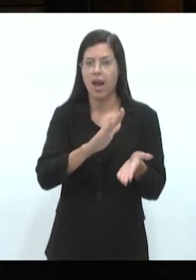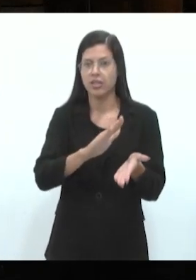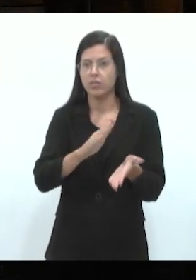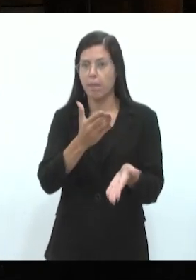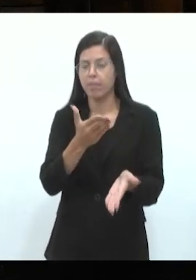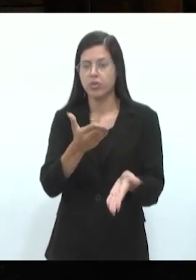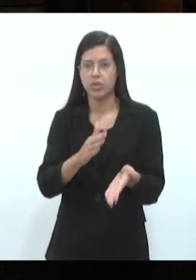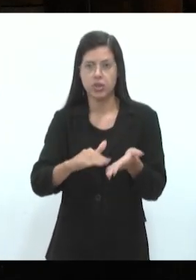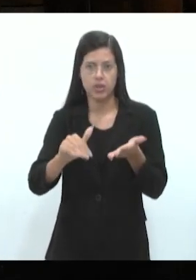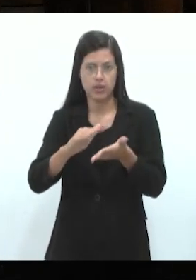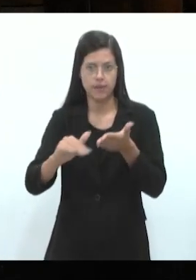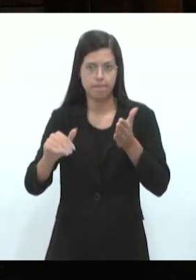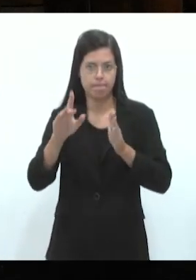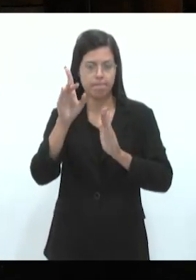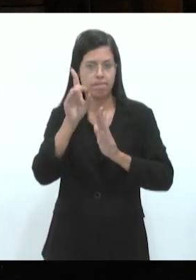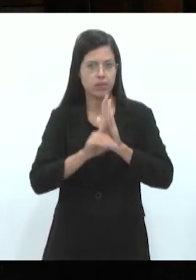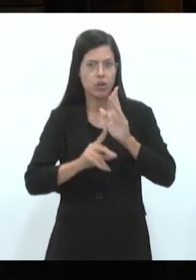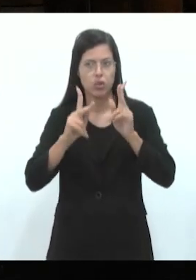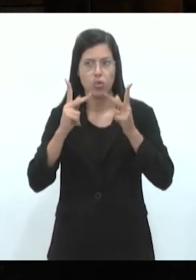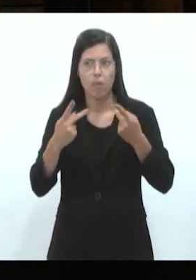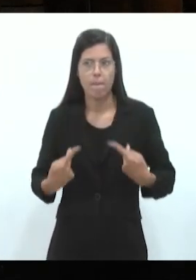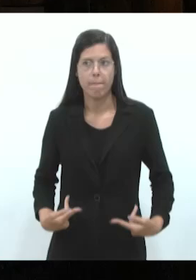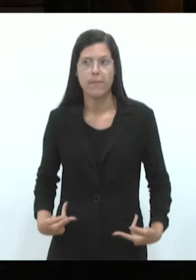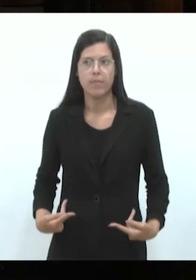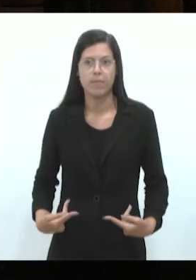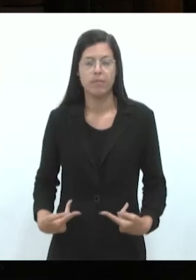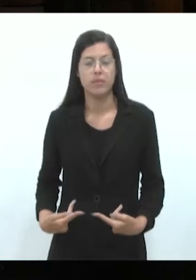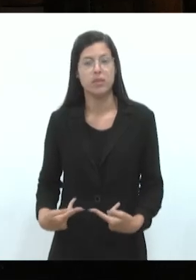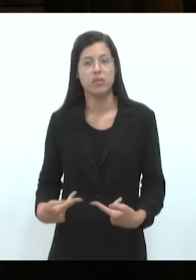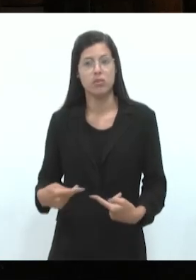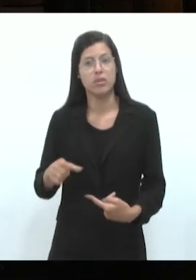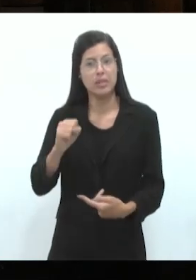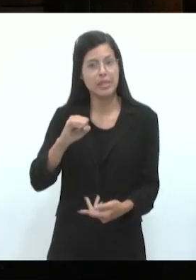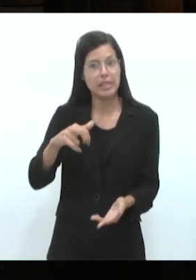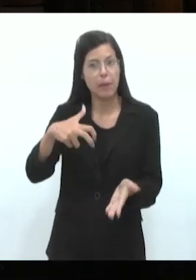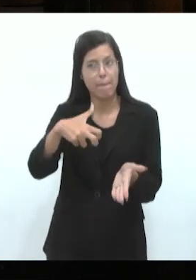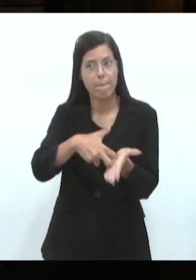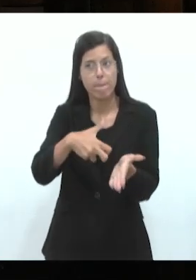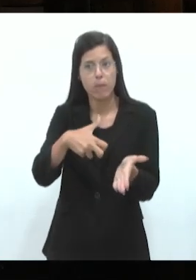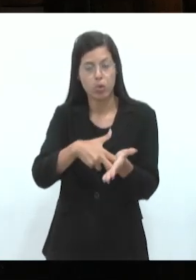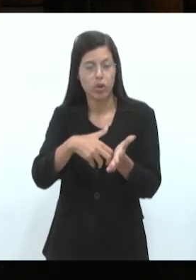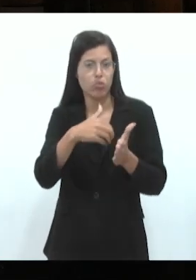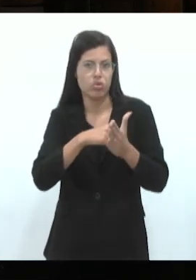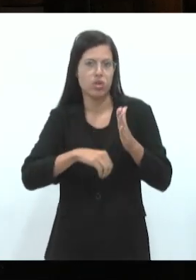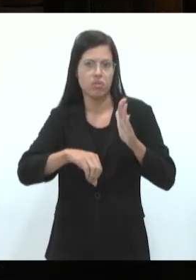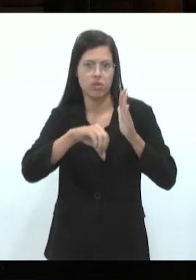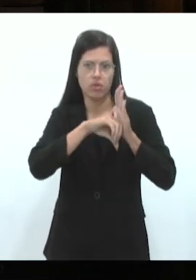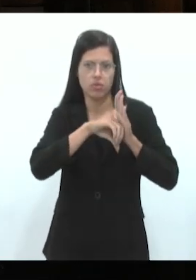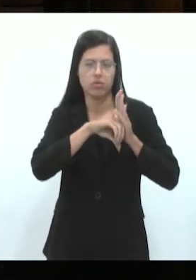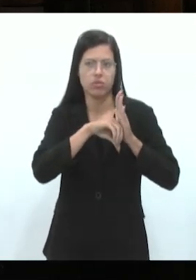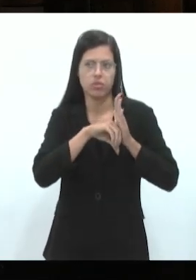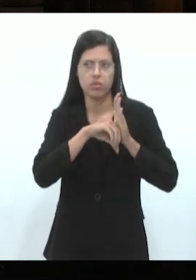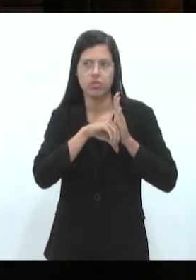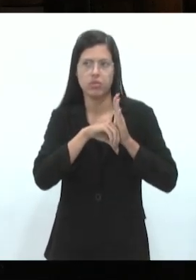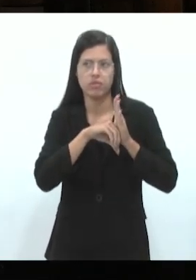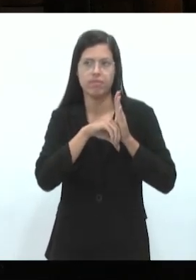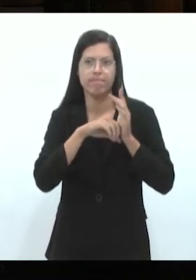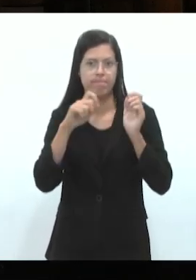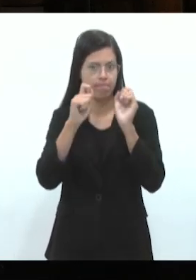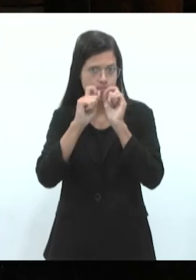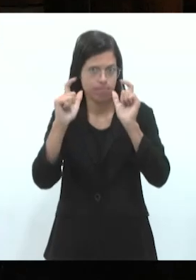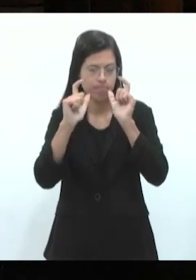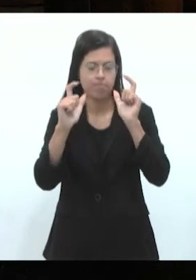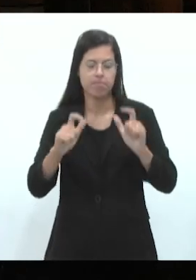humanos desde que se punam os criminosos. É um dado absolutamente alarmante.